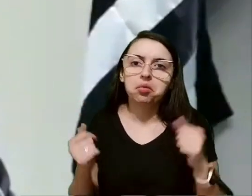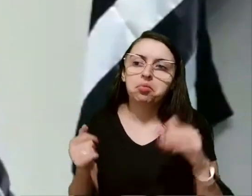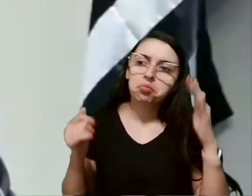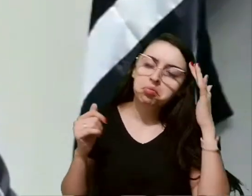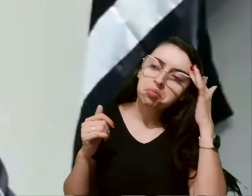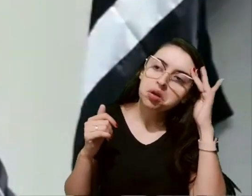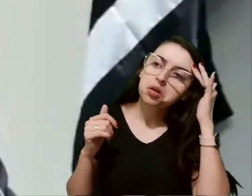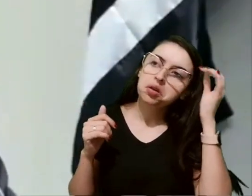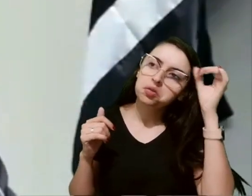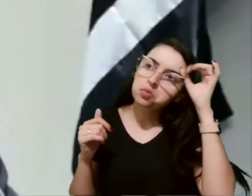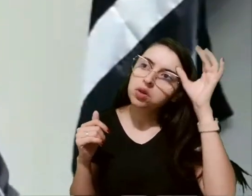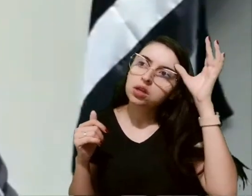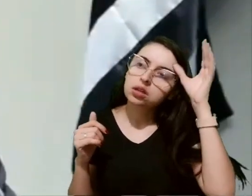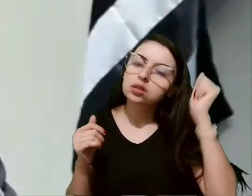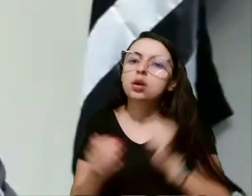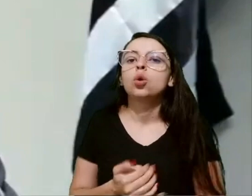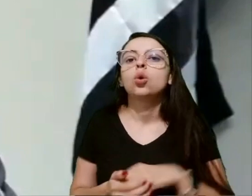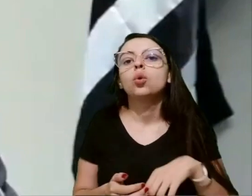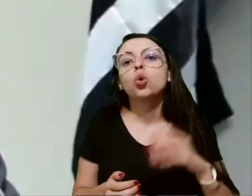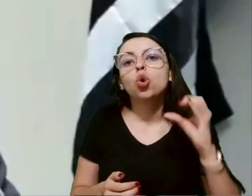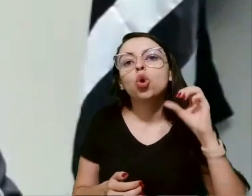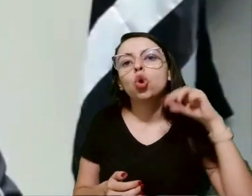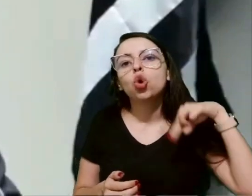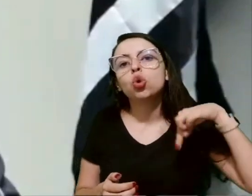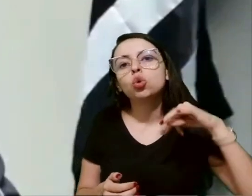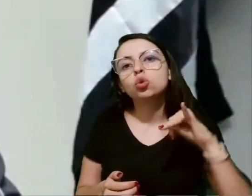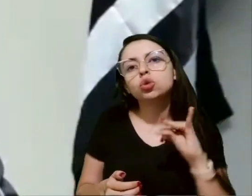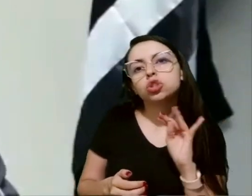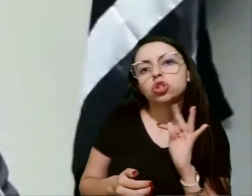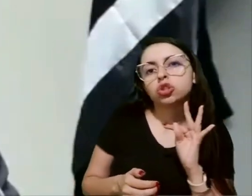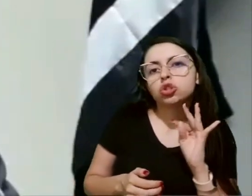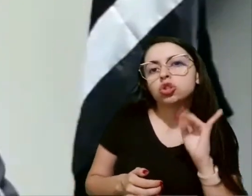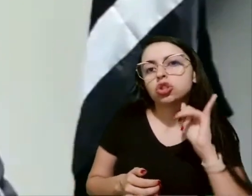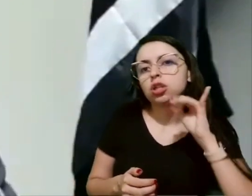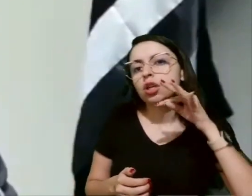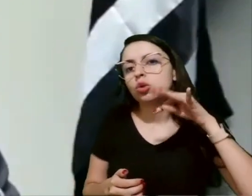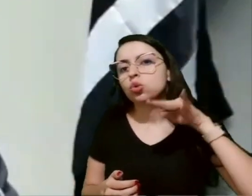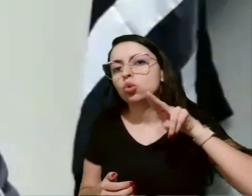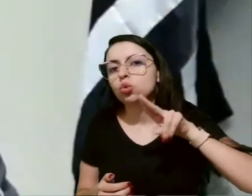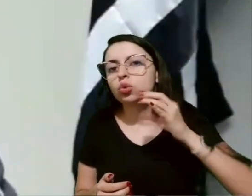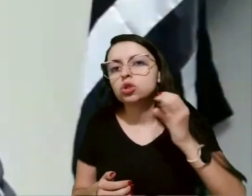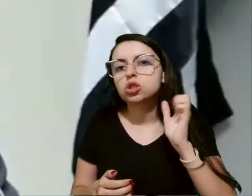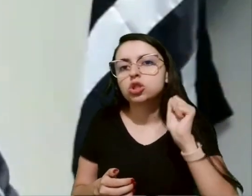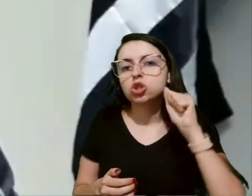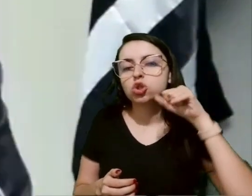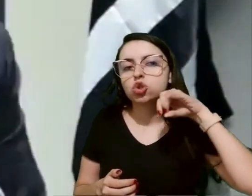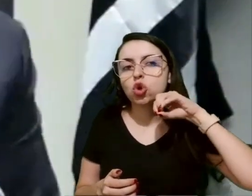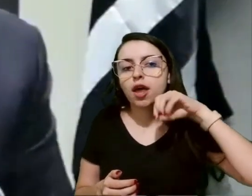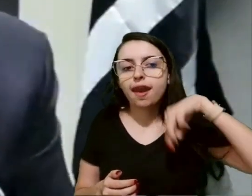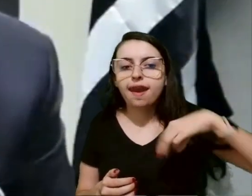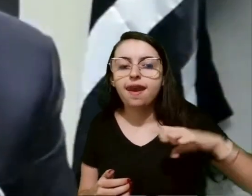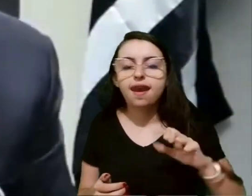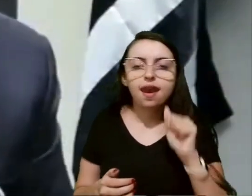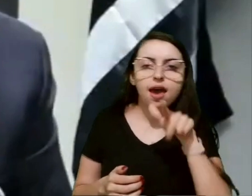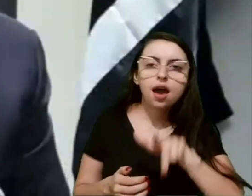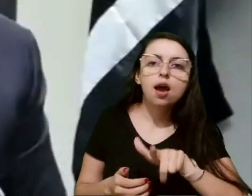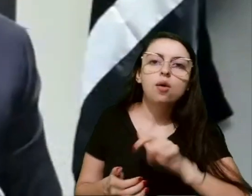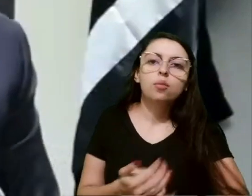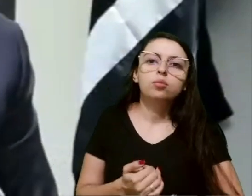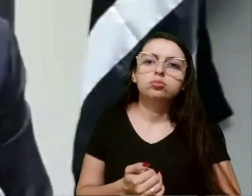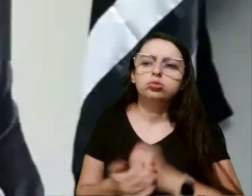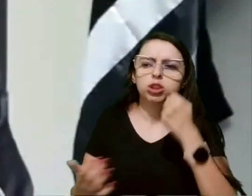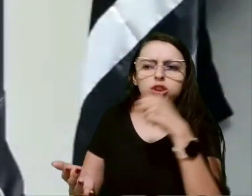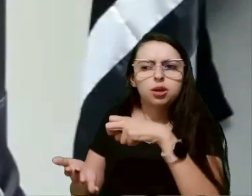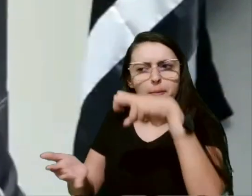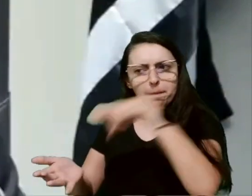racional, legal, constitucional para você especializar? Pegar as câmaras e falar: "Eu quero punir de maneira mais dissuasória ou mais dura certos tipos